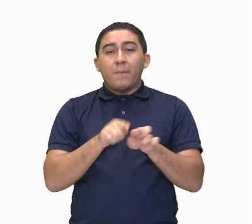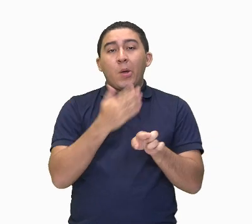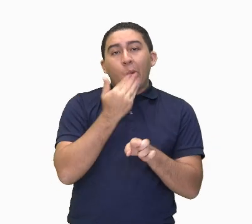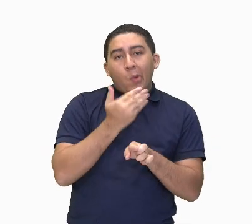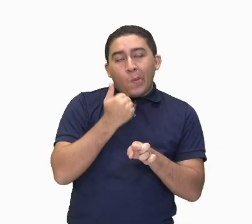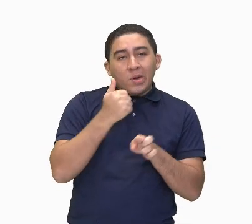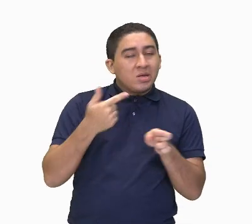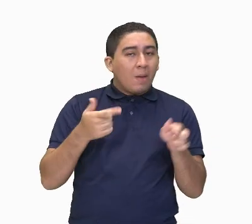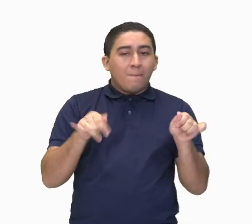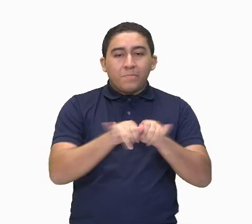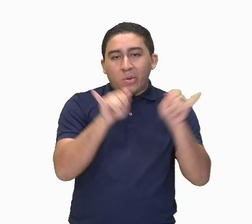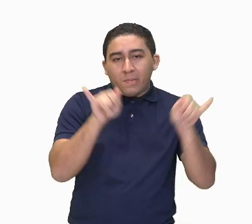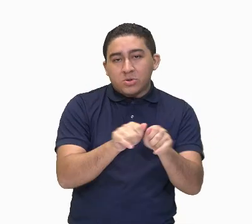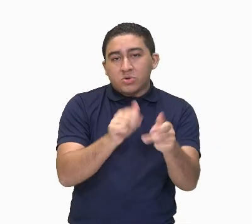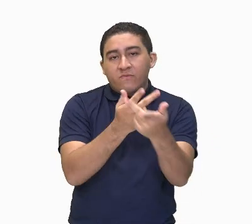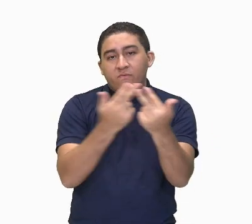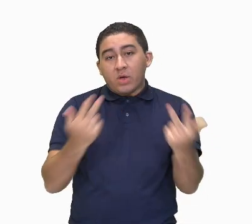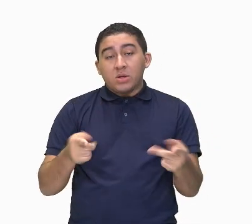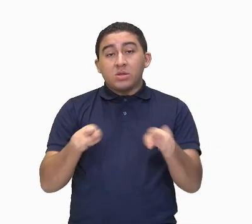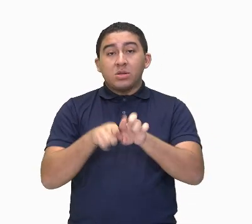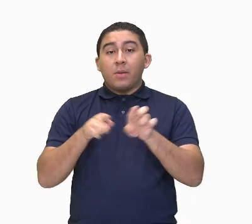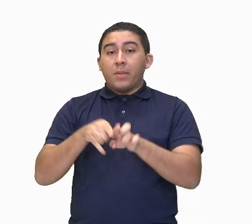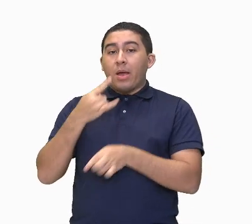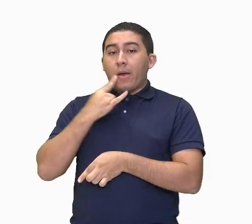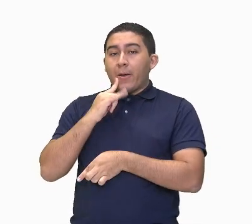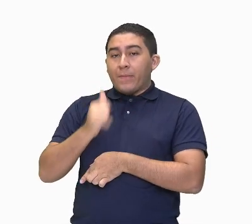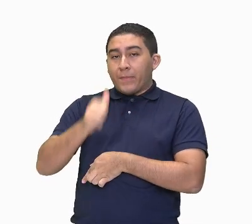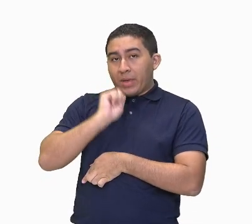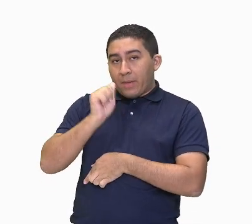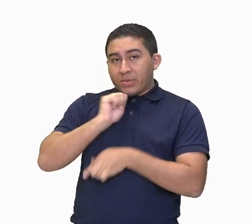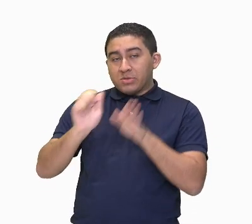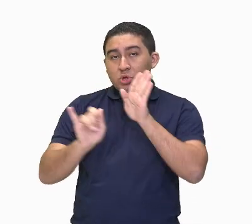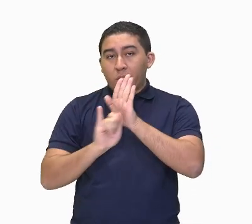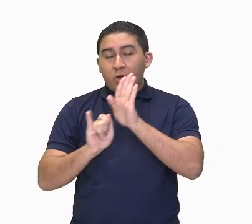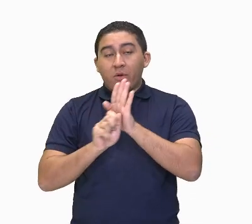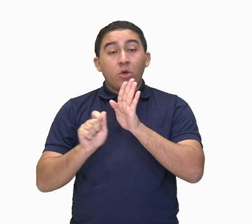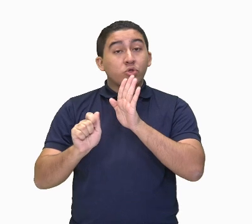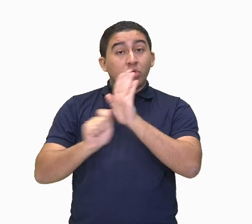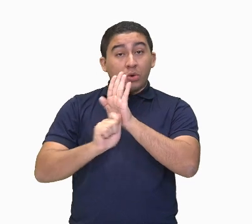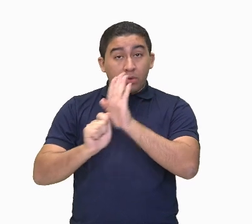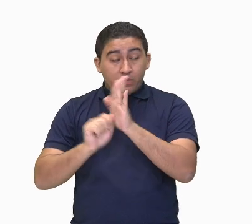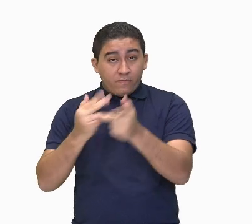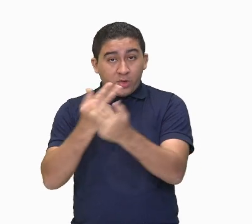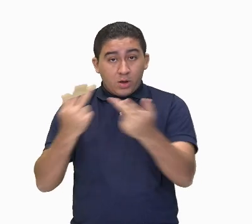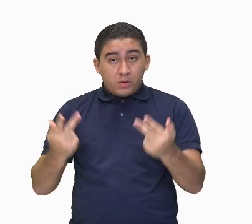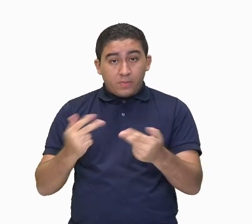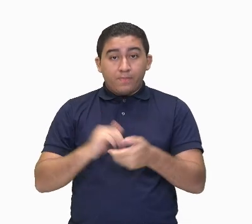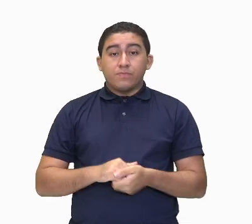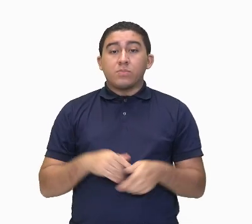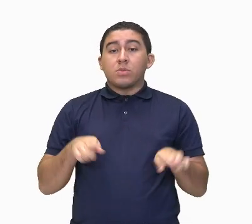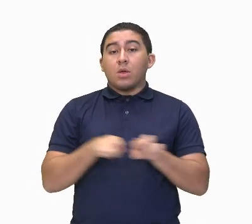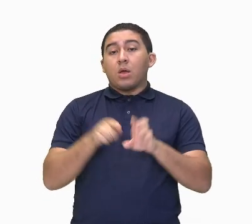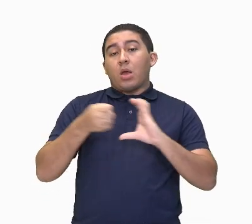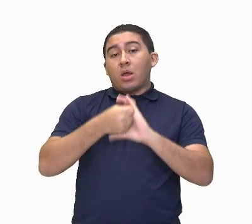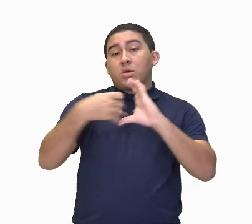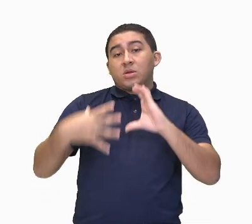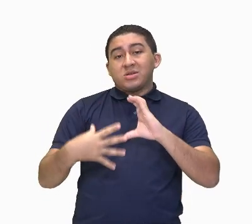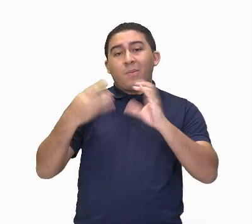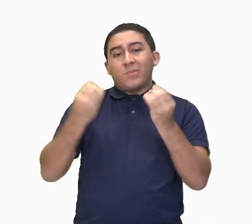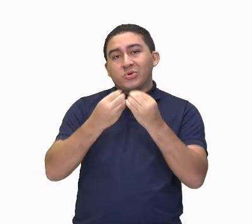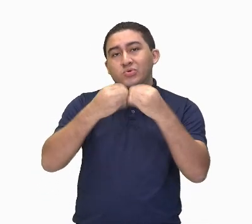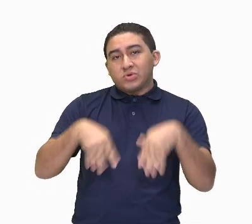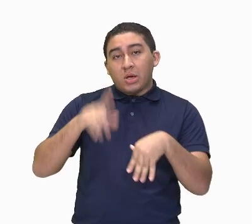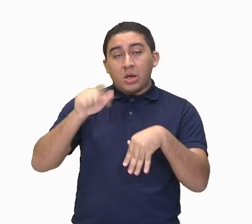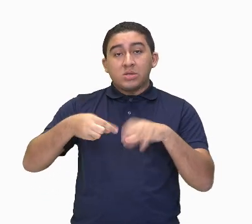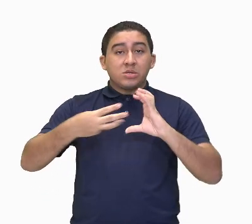consumo excessivo de álcool e drogas. Então, olha aí, como a gente está observando, existem fatores que podem prejudicar essa